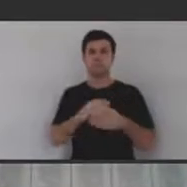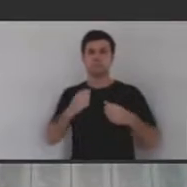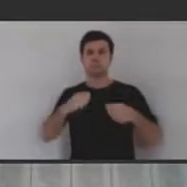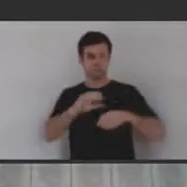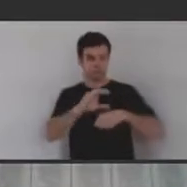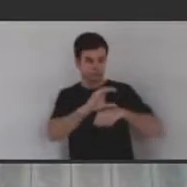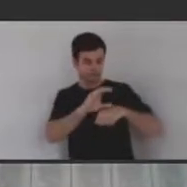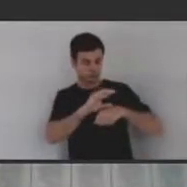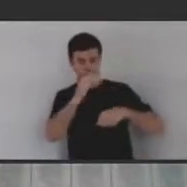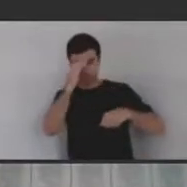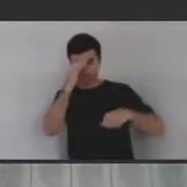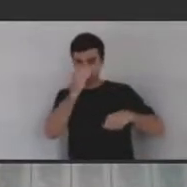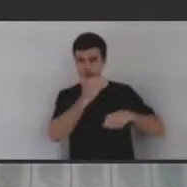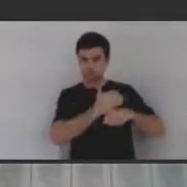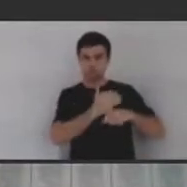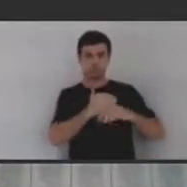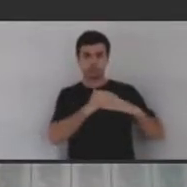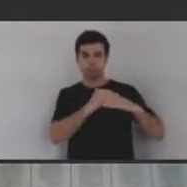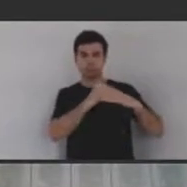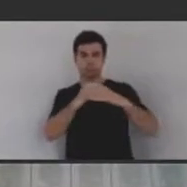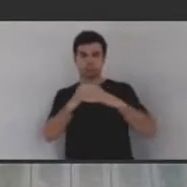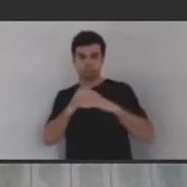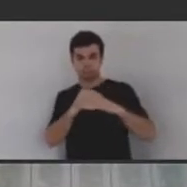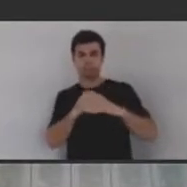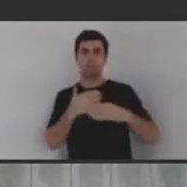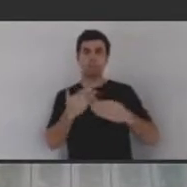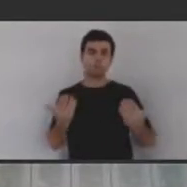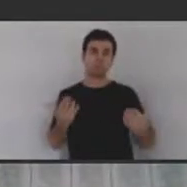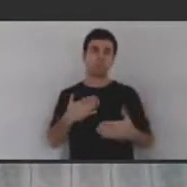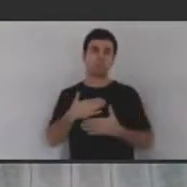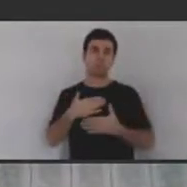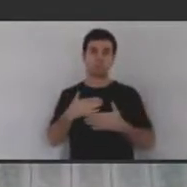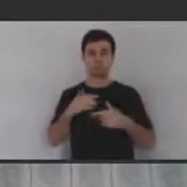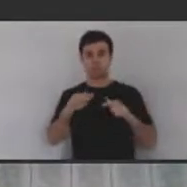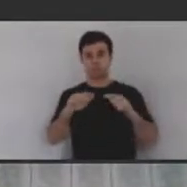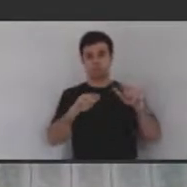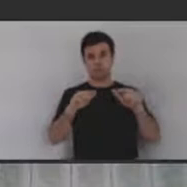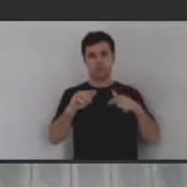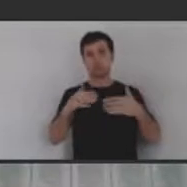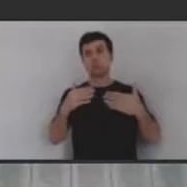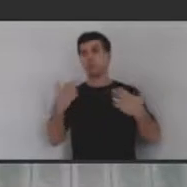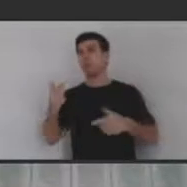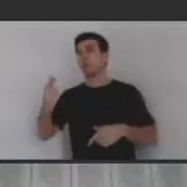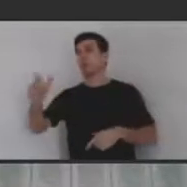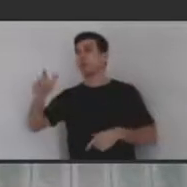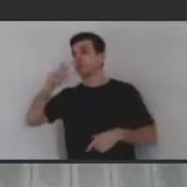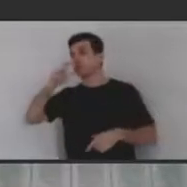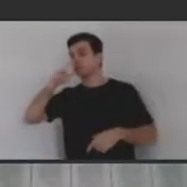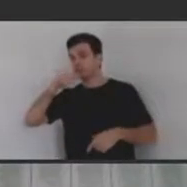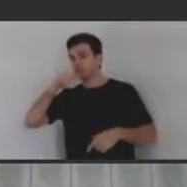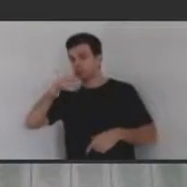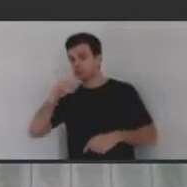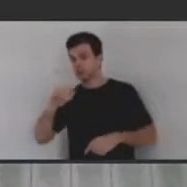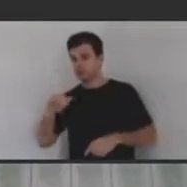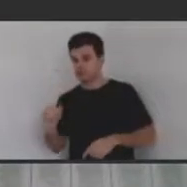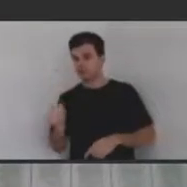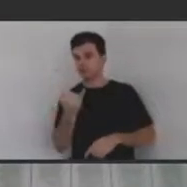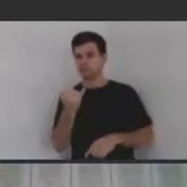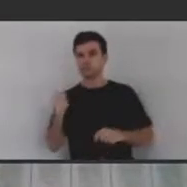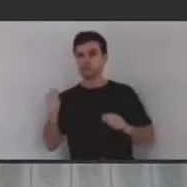permitir, por suas ações e pelas ações de seus agentes públicos, a desigualdade e oportunidade entre